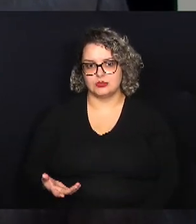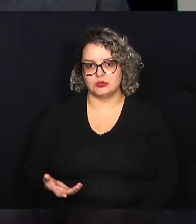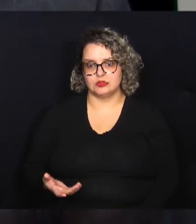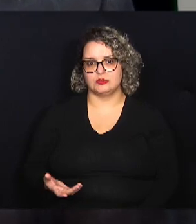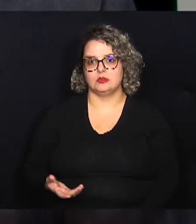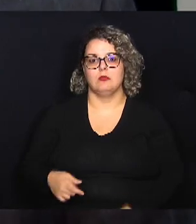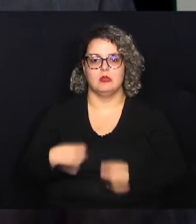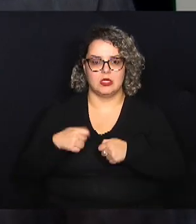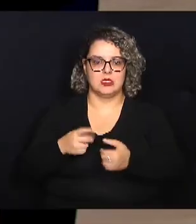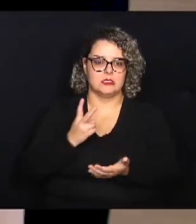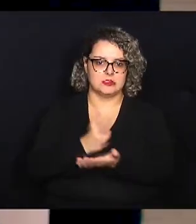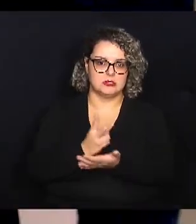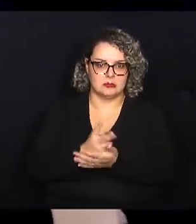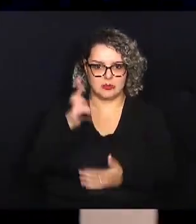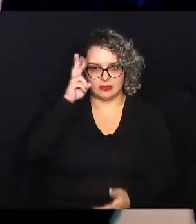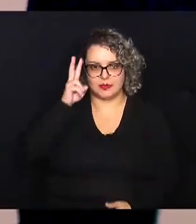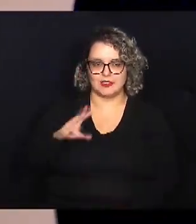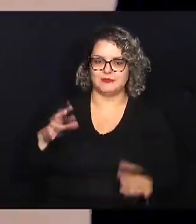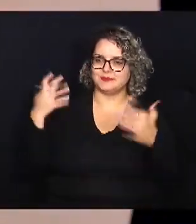precisa ser sempre lembrado.